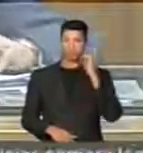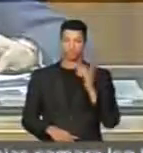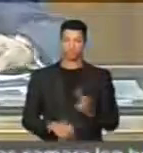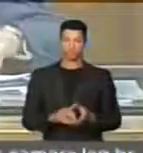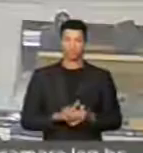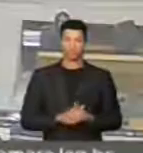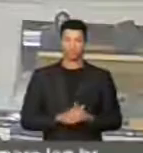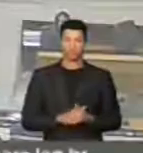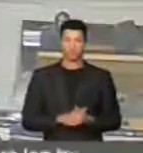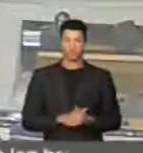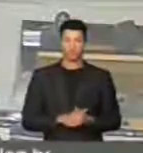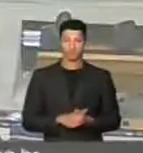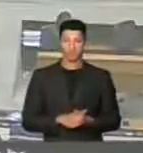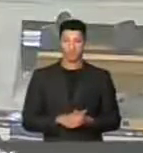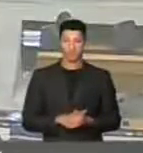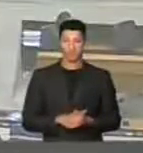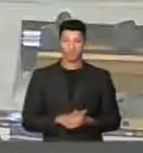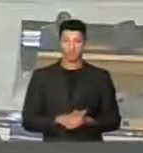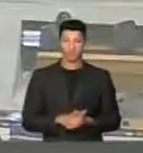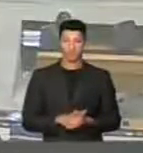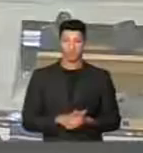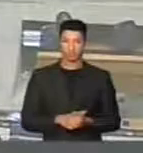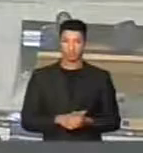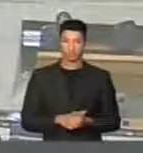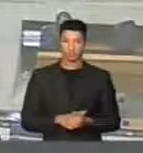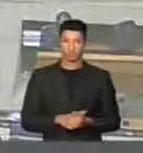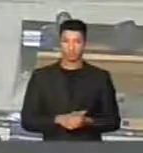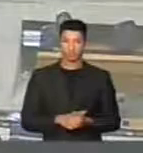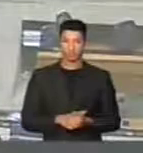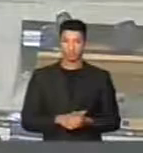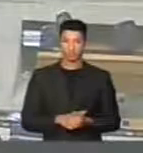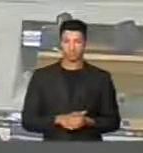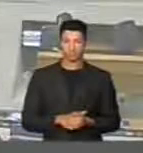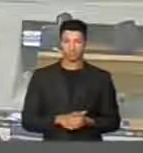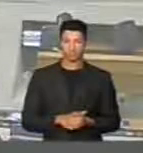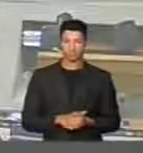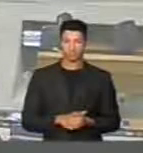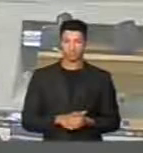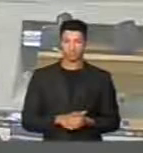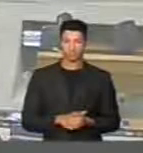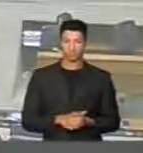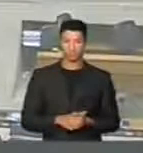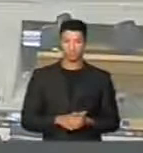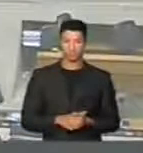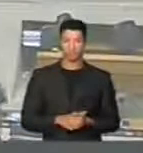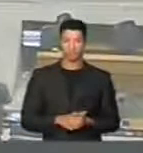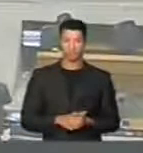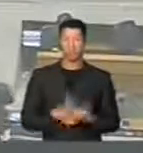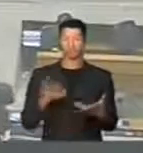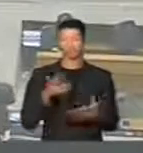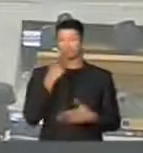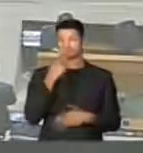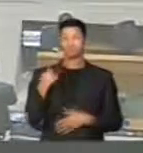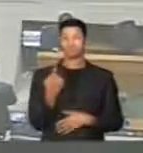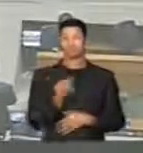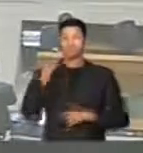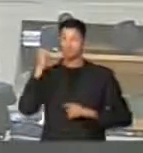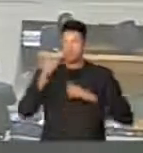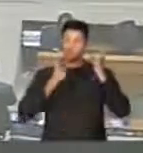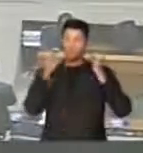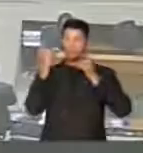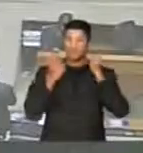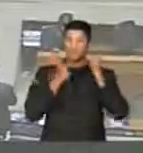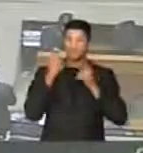Magalhães. Presidente Gilberto Nascimento, colegas deputados e deputadas, eu quero registrar aqui a nossa preocupação